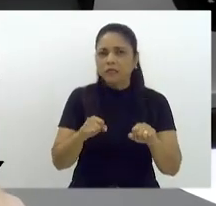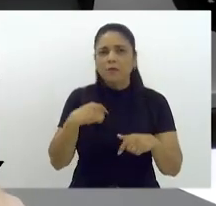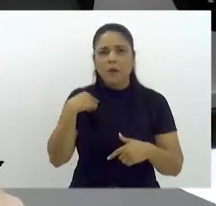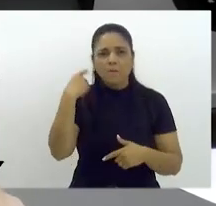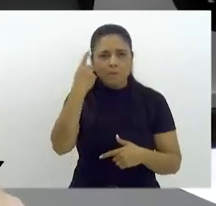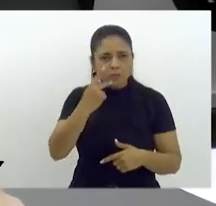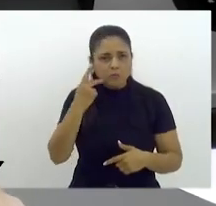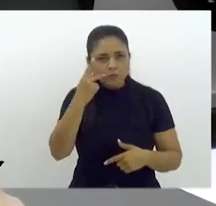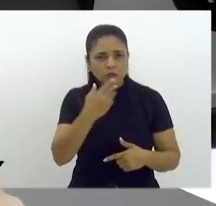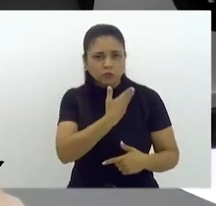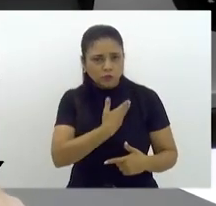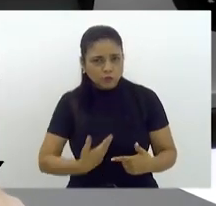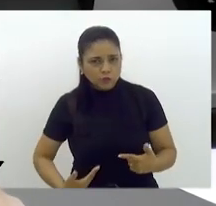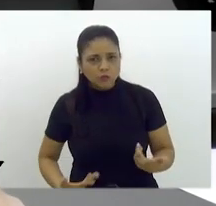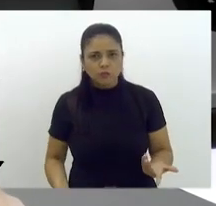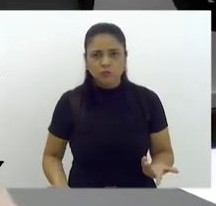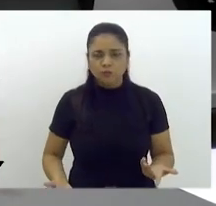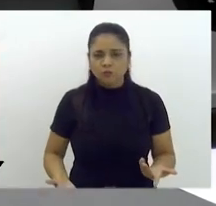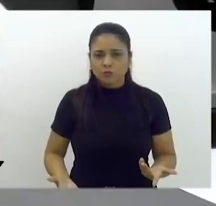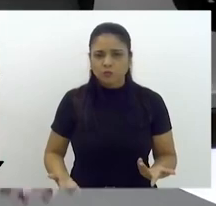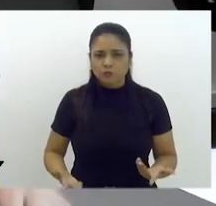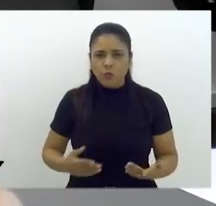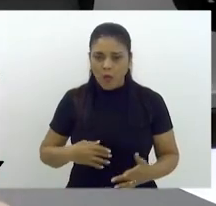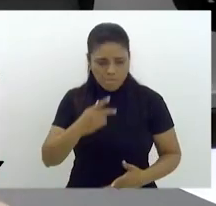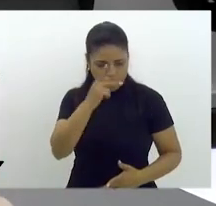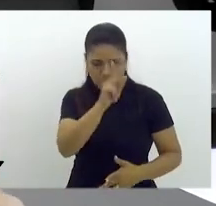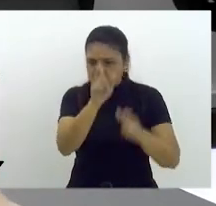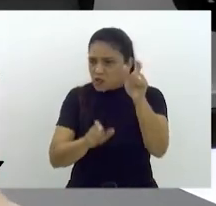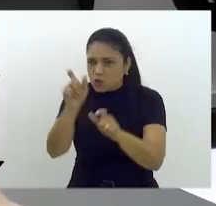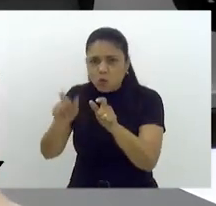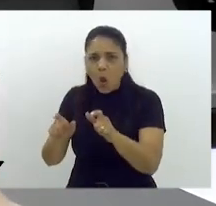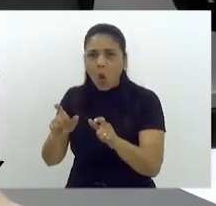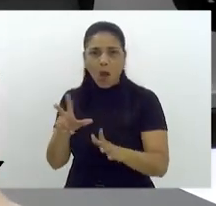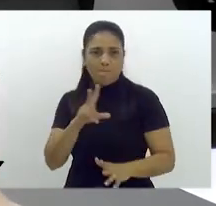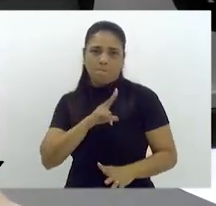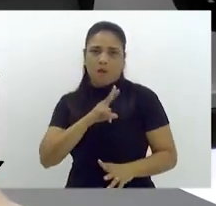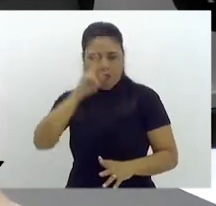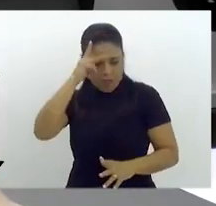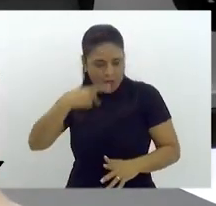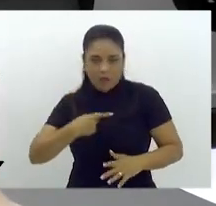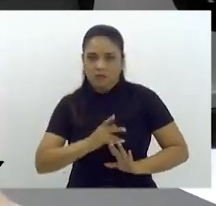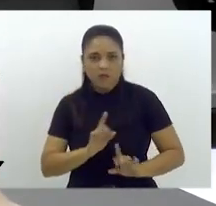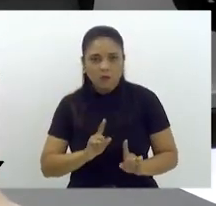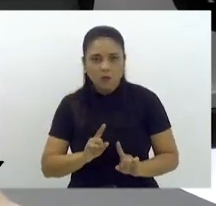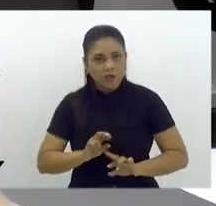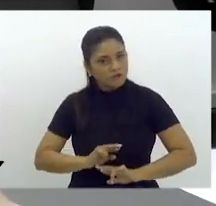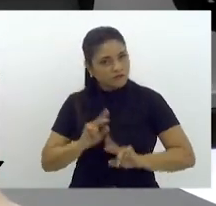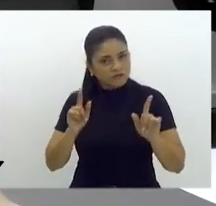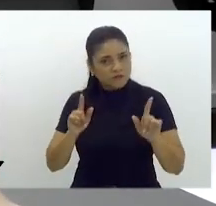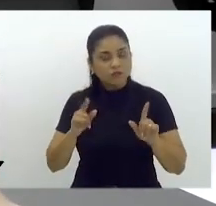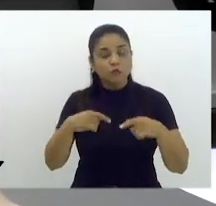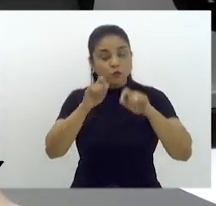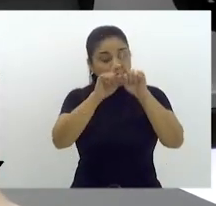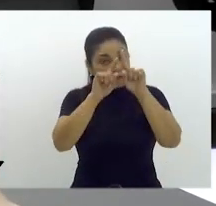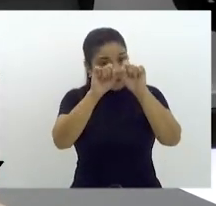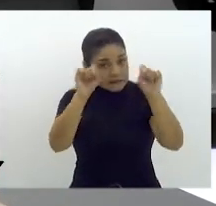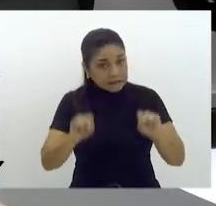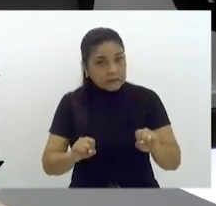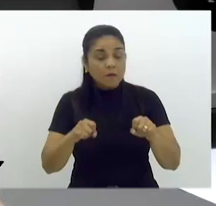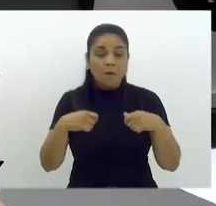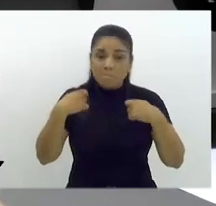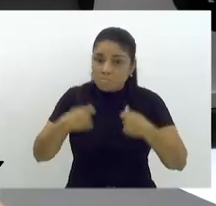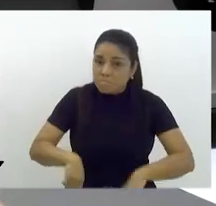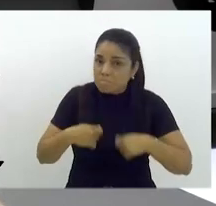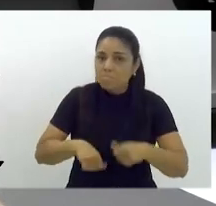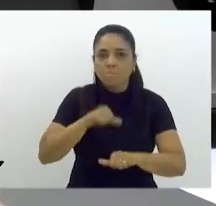é não é uma coisa de pessoas individual então é preciso que esse sistema mude não